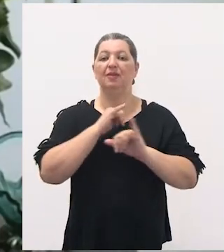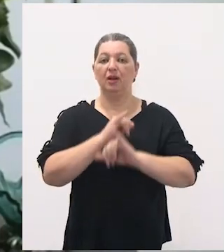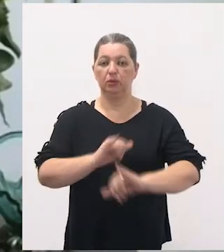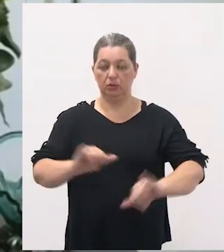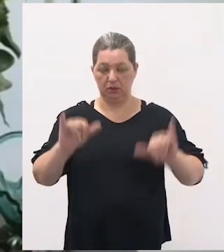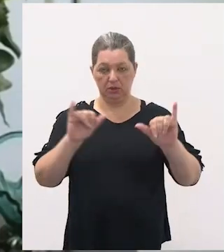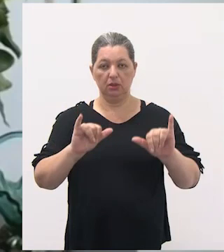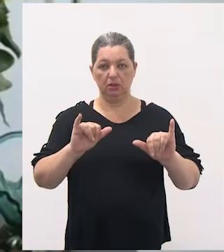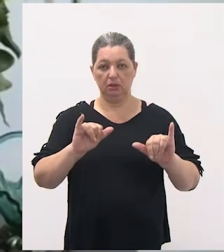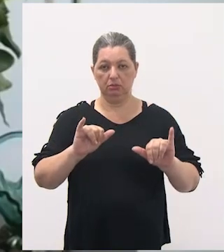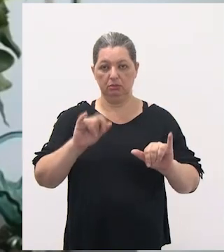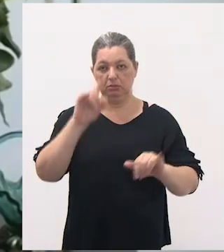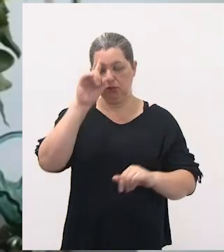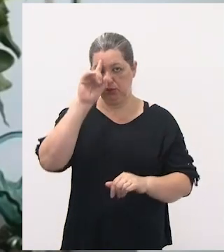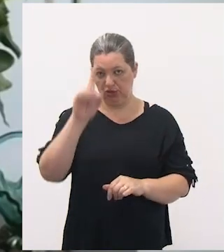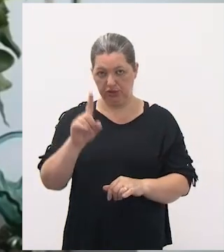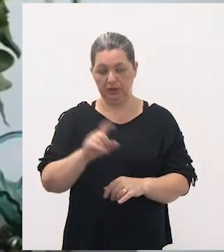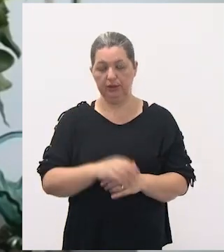quando serão essas datas.